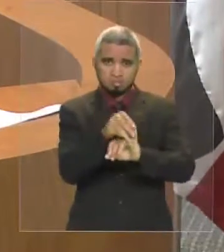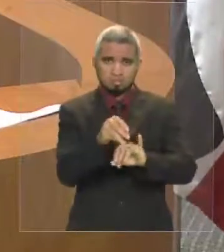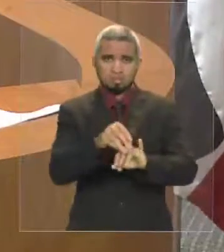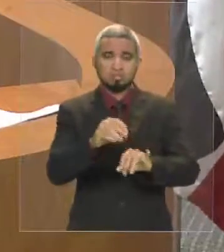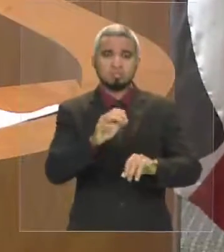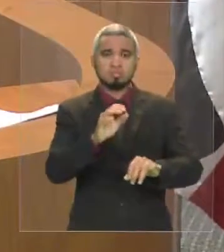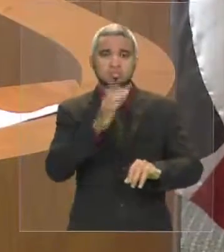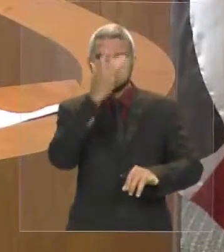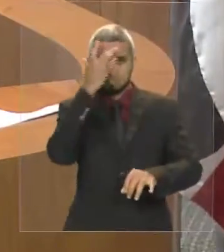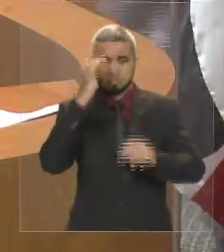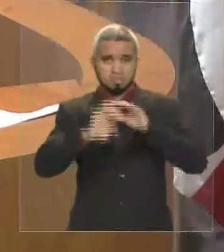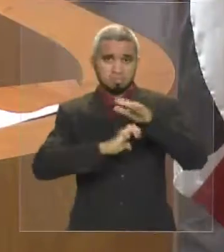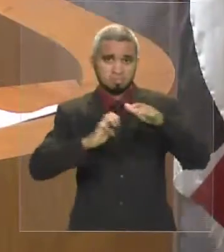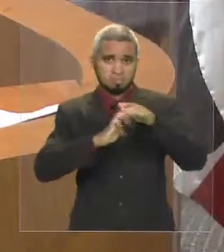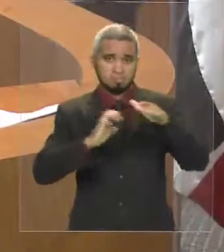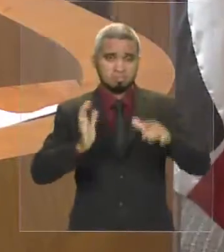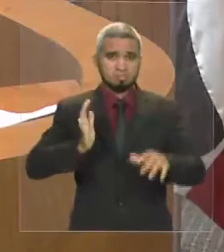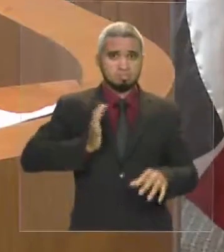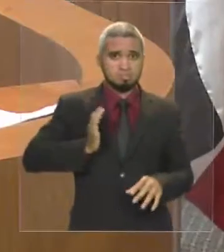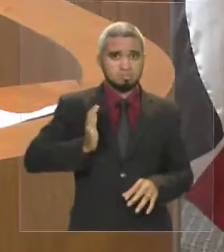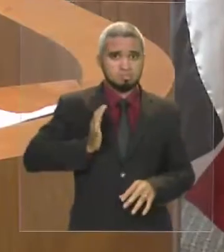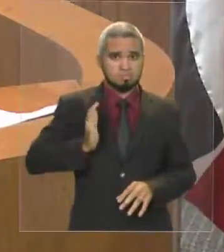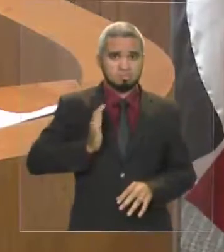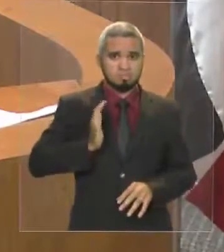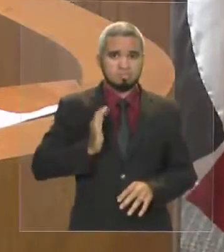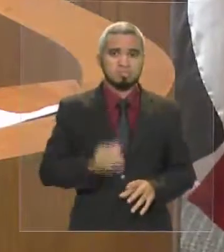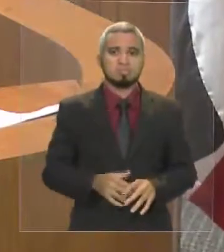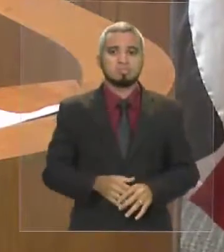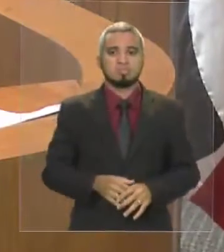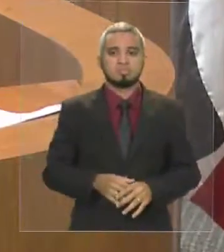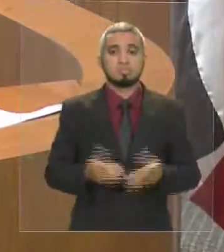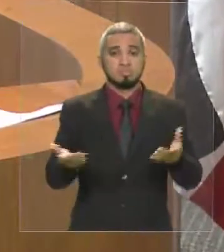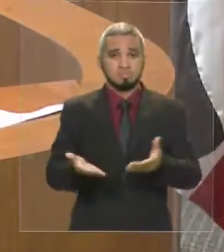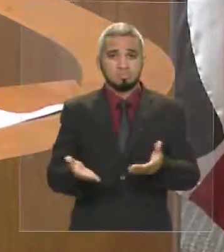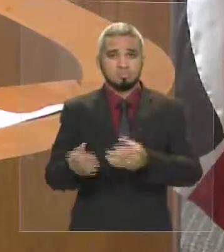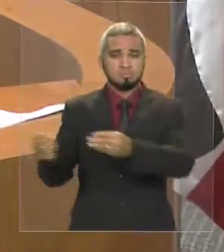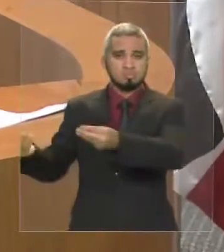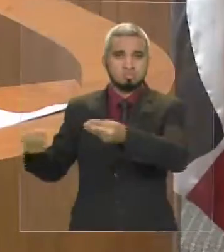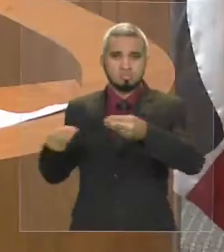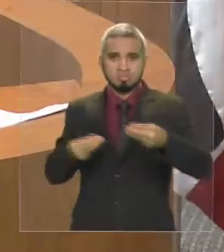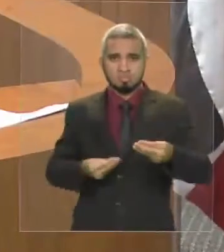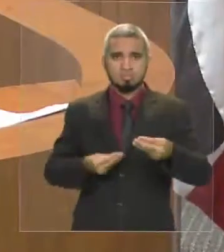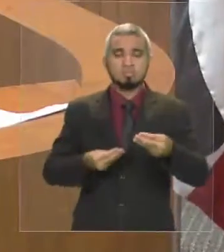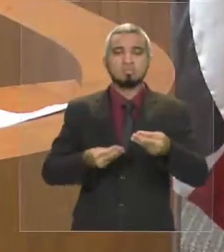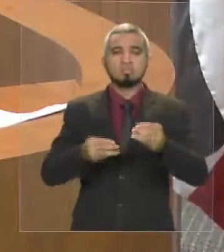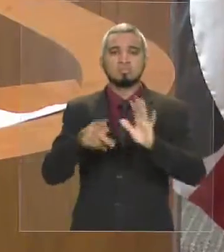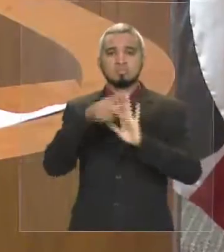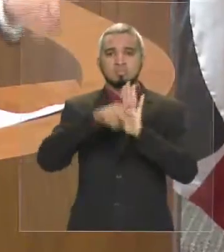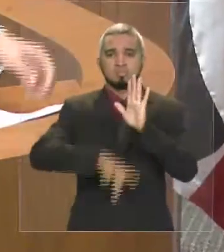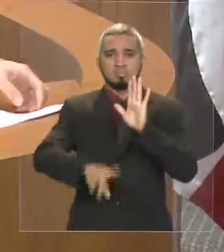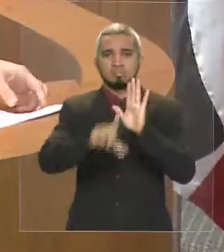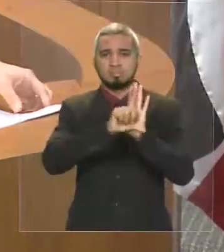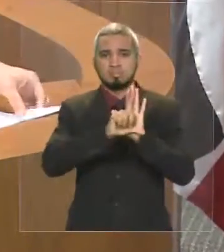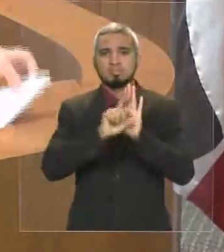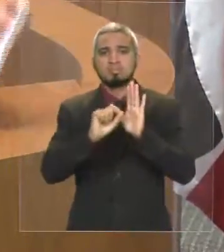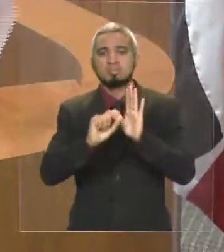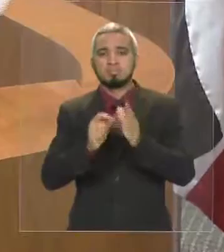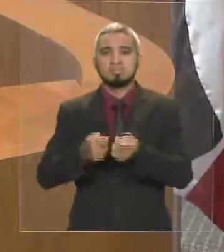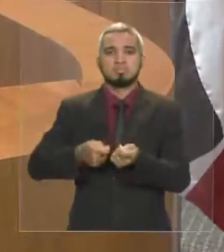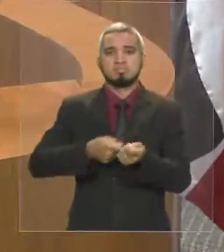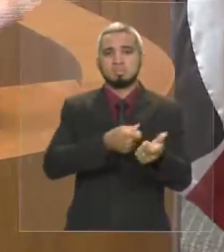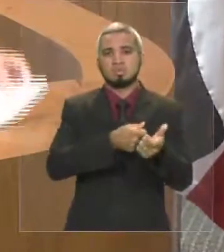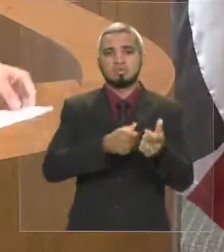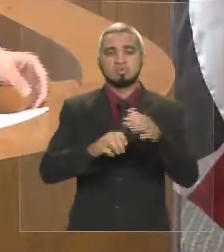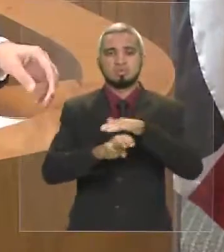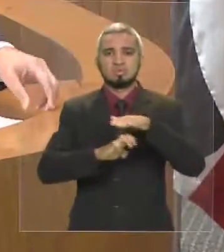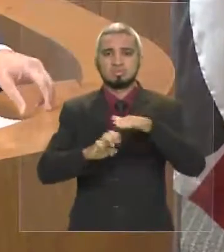E aqui ele manda um projeto de lei dando benefício para o comerciante milionário e sacrificando a vida